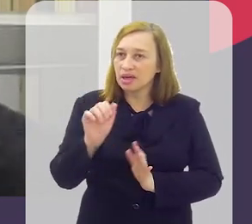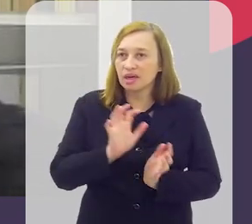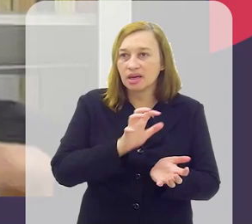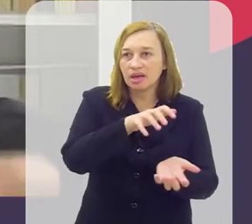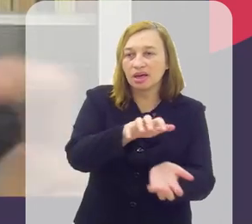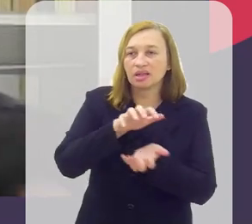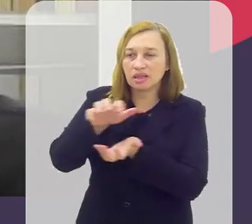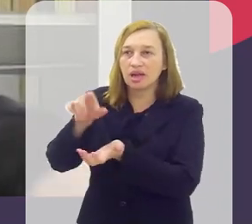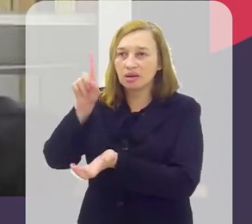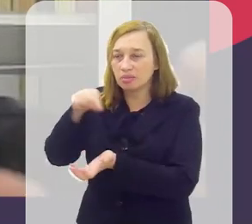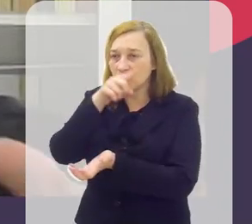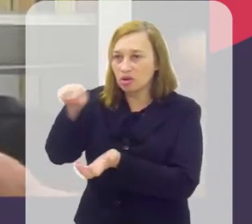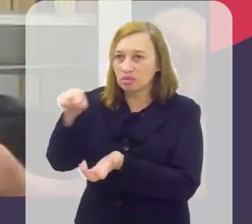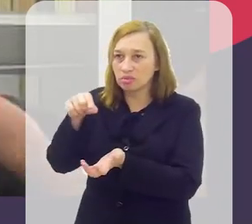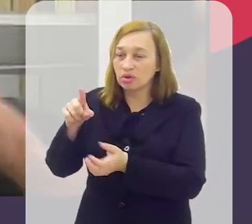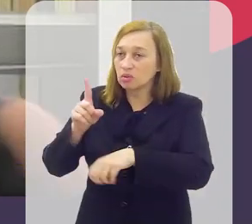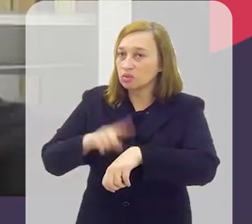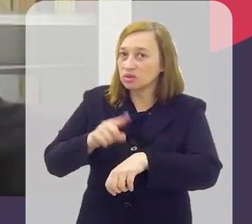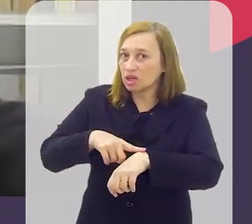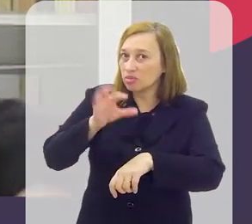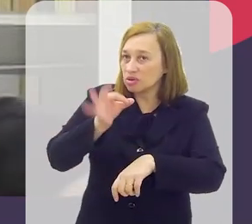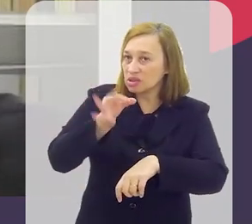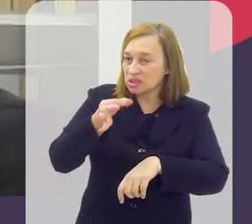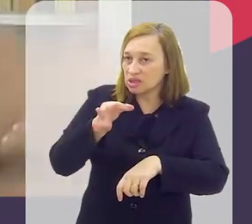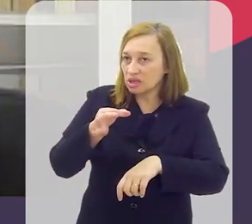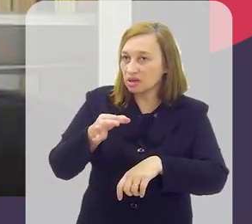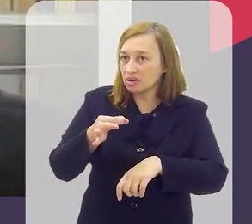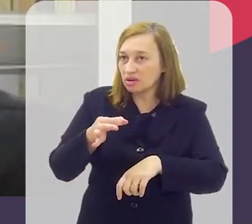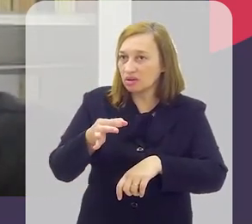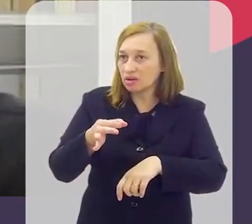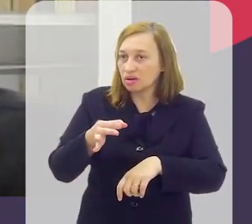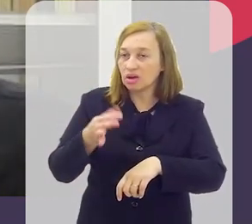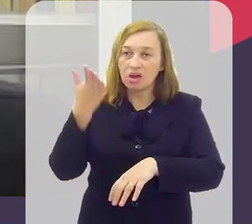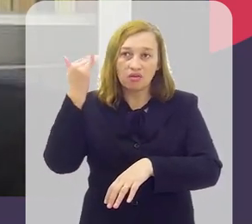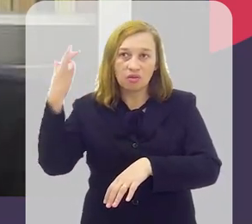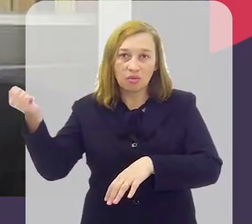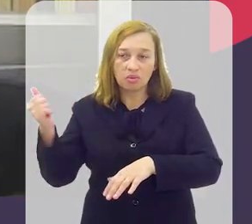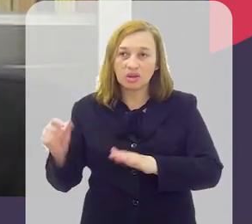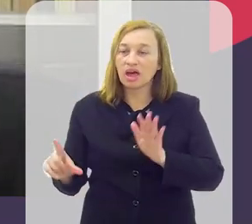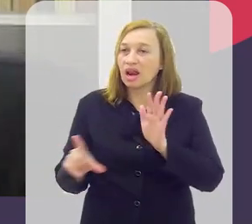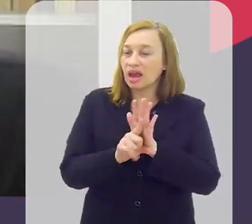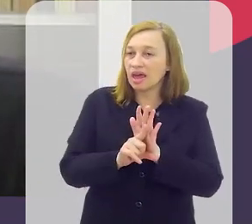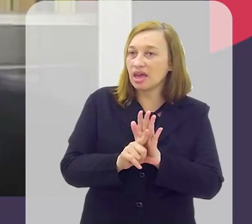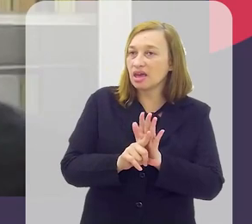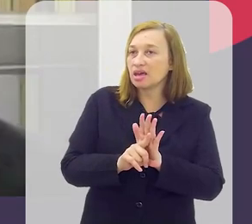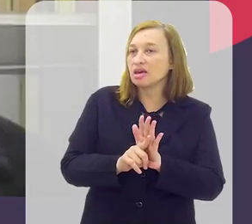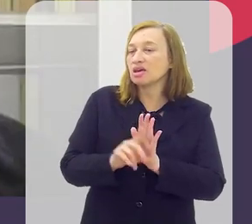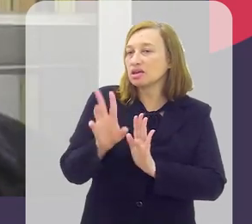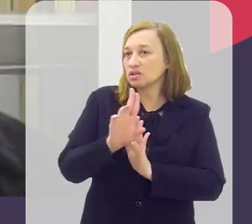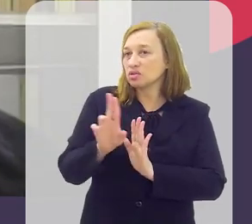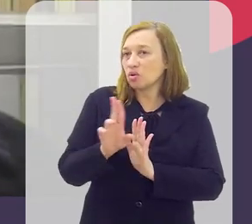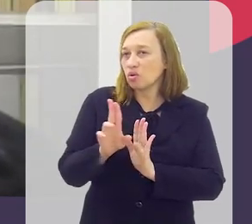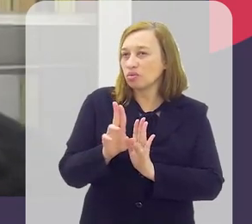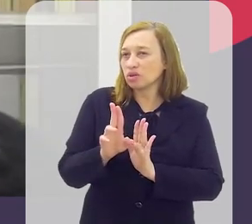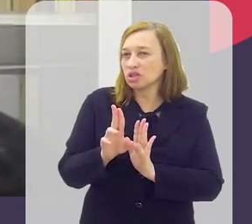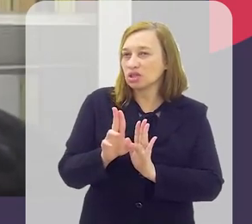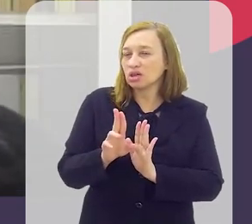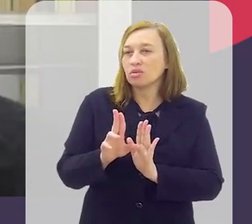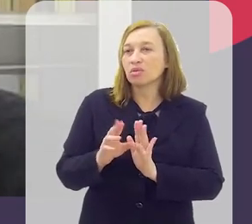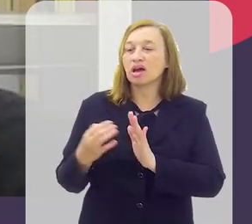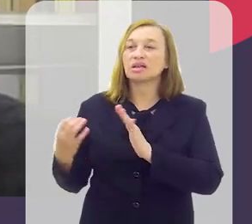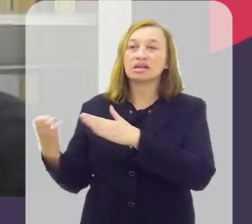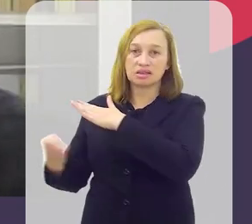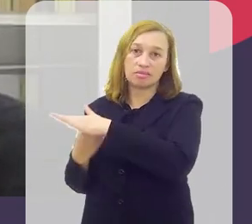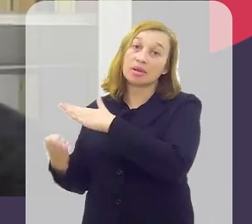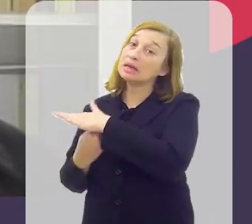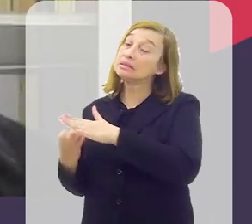que entregas tenham que ser feitas em determinado tempo, porque ocorreu durante um tempo, foi famosa, a lei é apelidada desse nome por causa